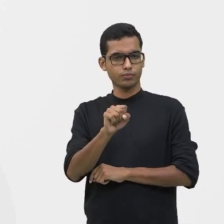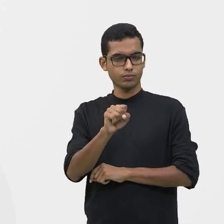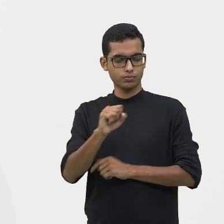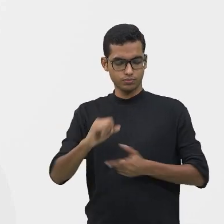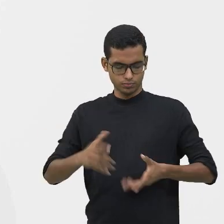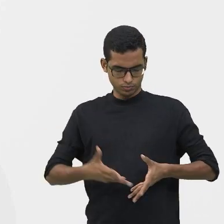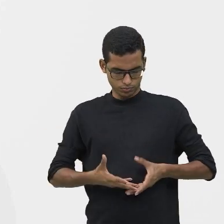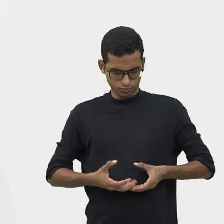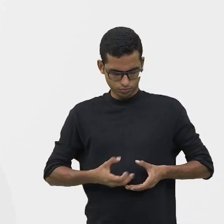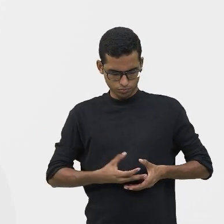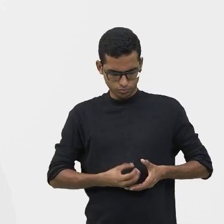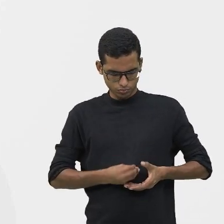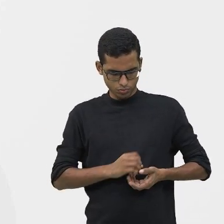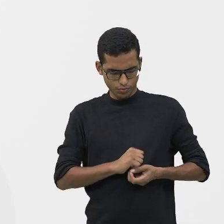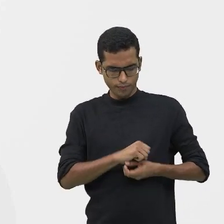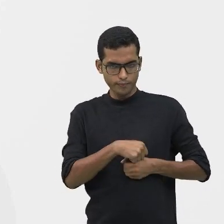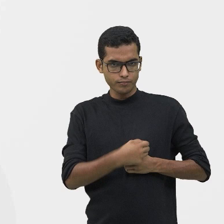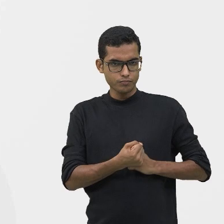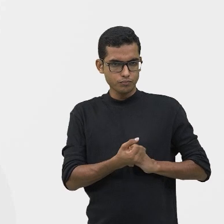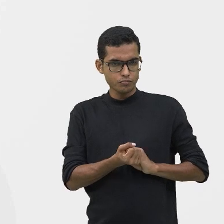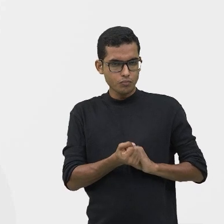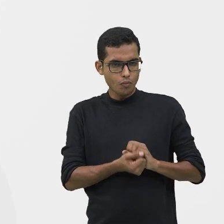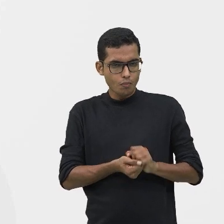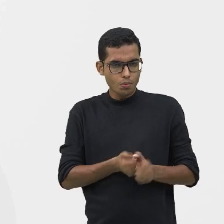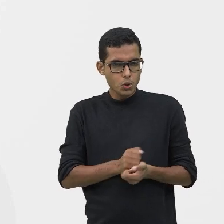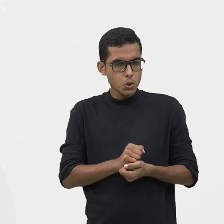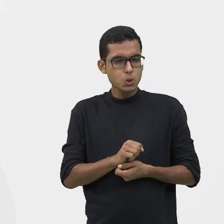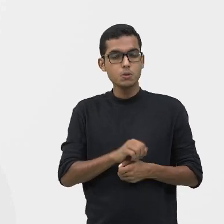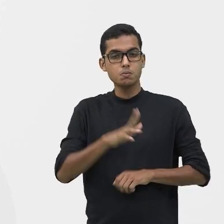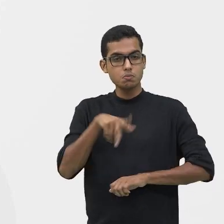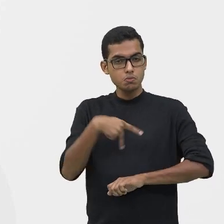e vai digerir várias moléculas. Na segunda